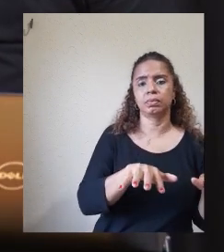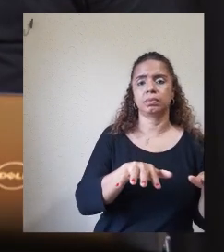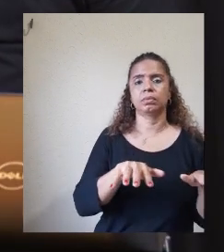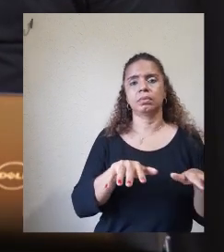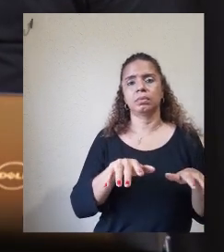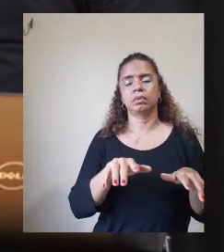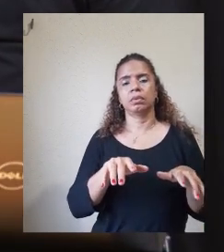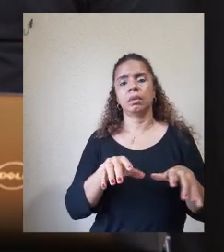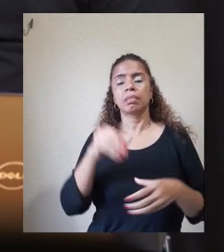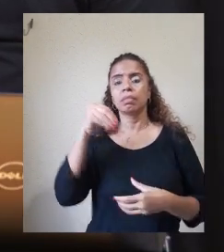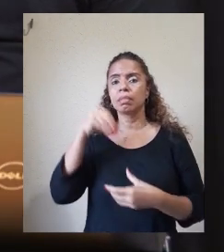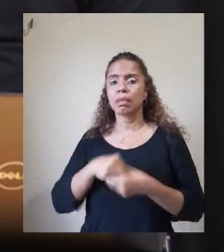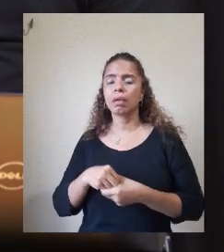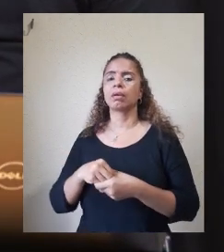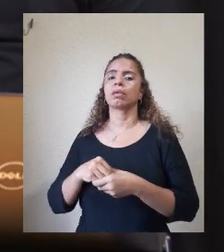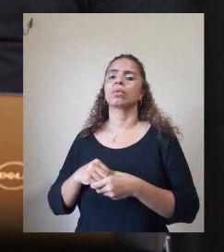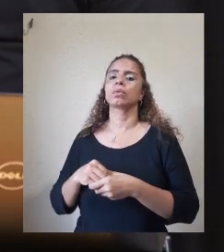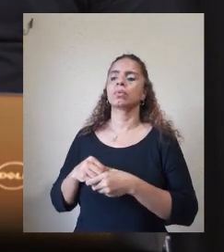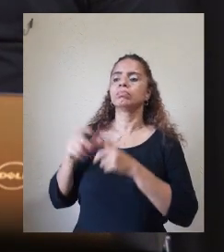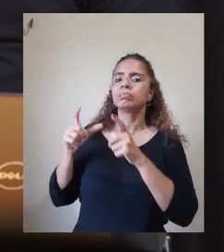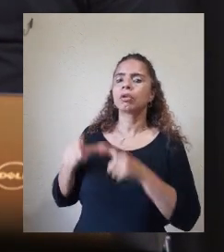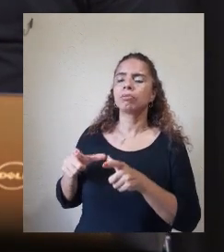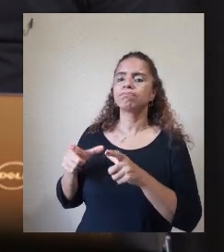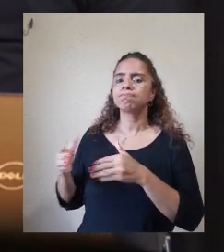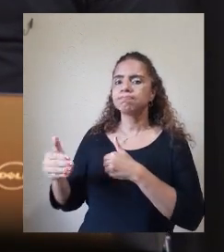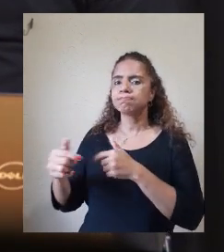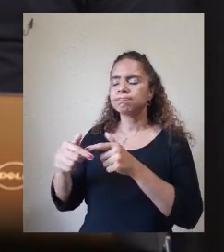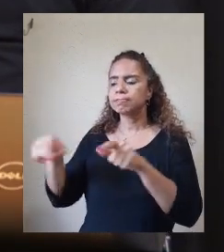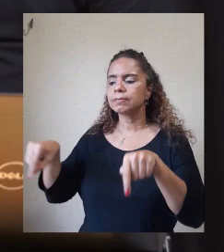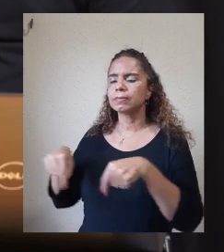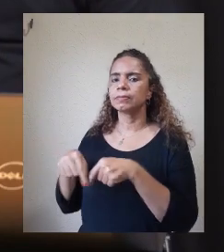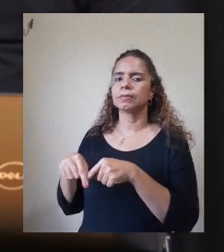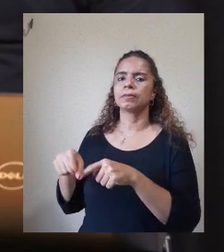mais fácil lidar com essa